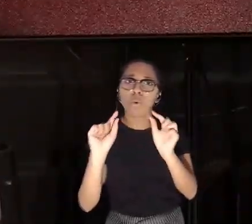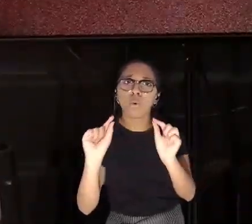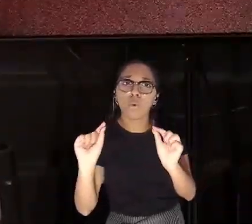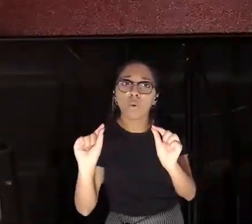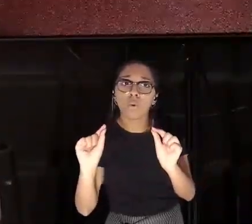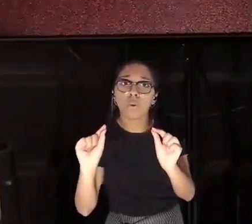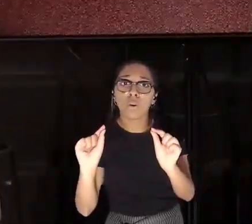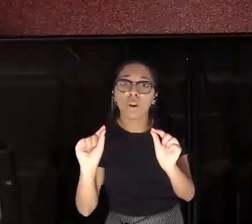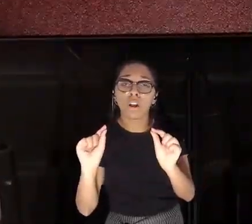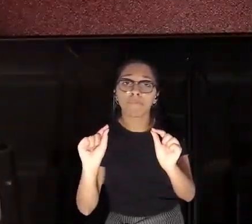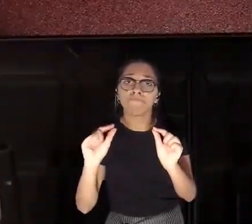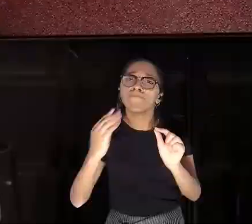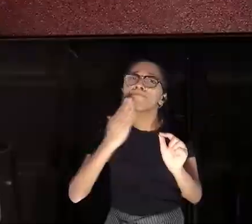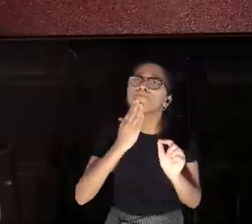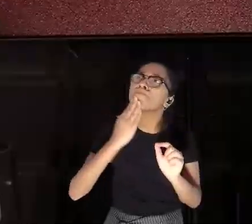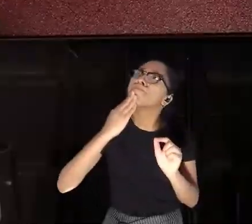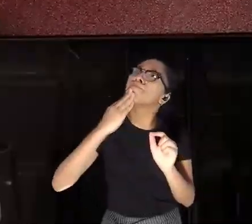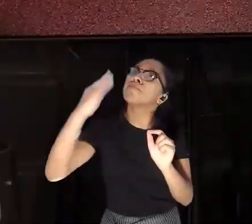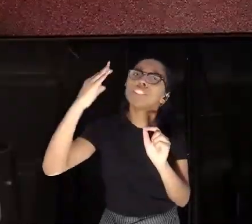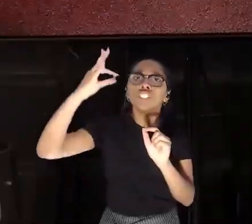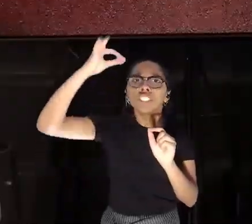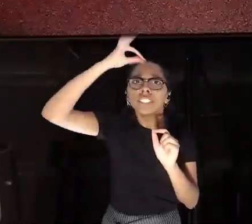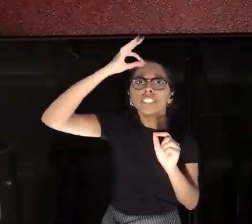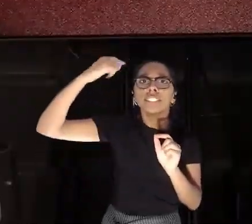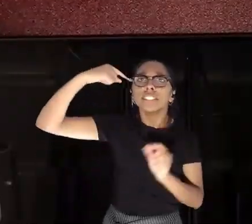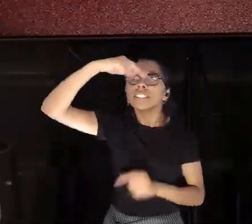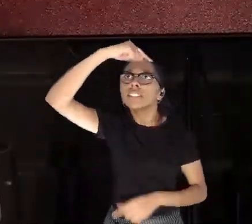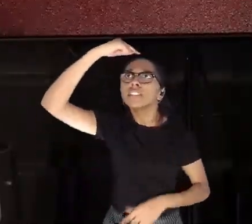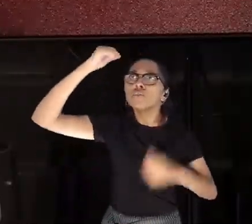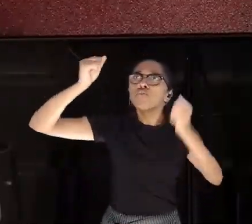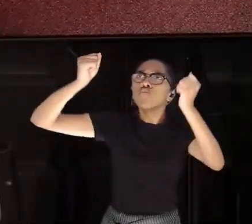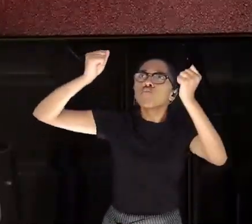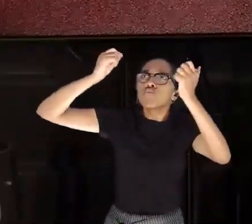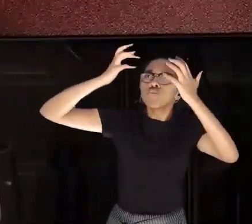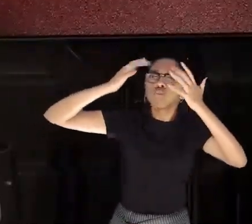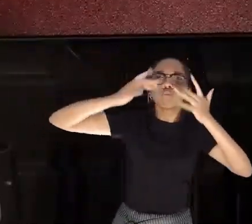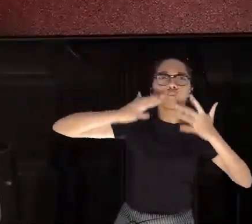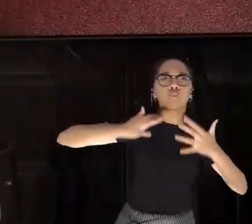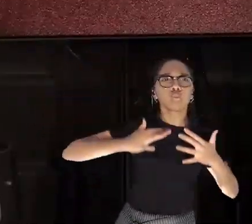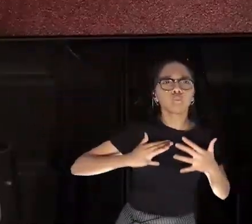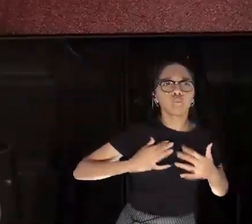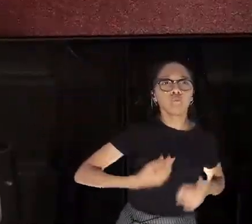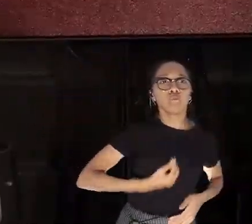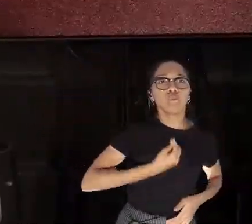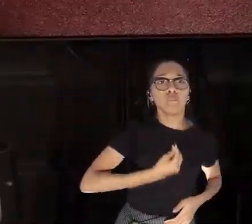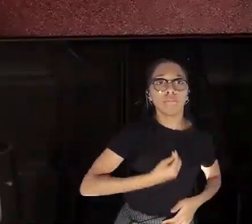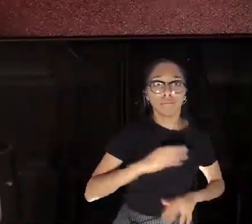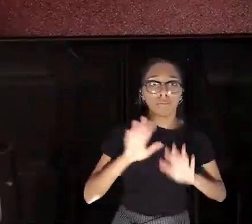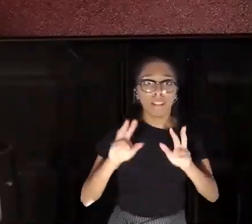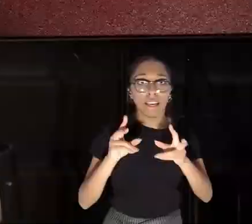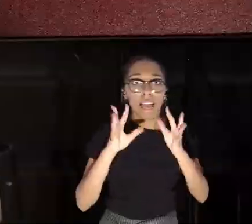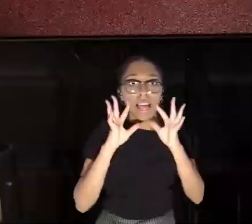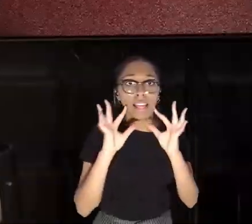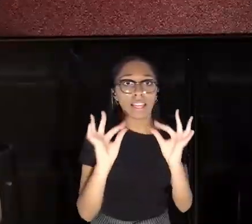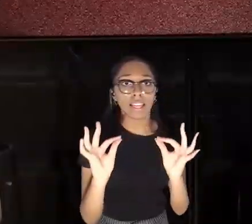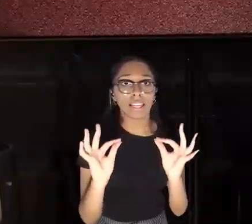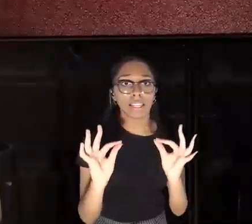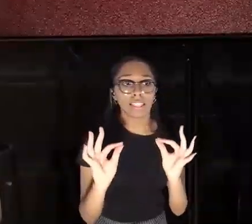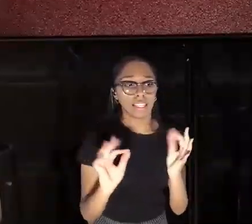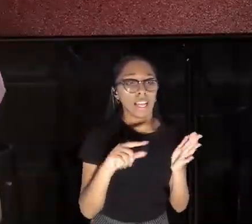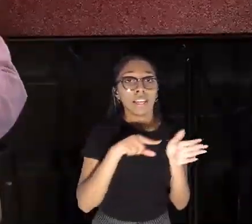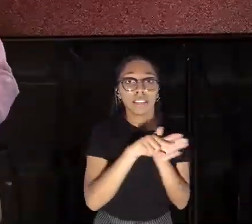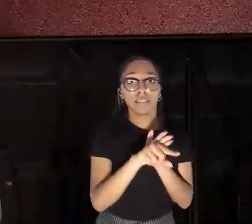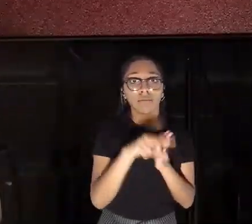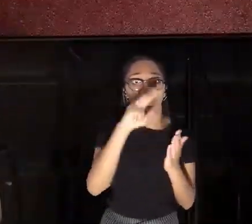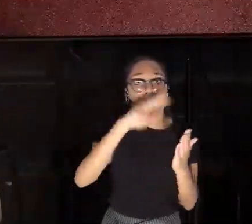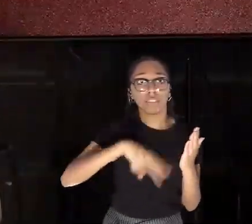clamou pela ação do Espírito Santo na vida dele. Eu vou ler aqui uma série de versículos, presta atenção. Eu vou começar